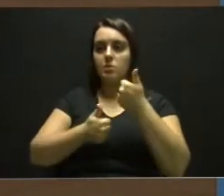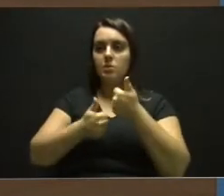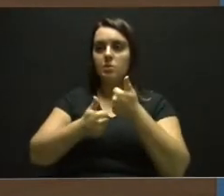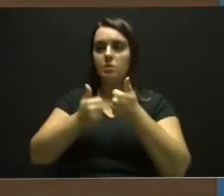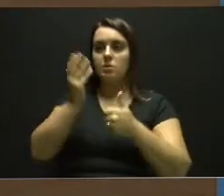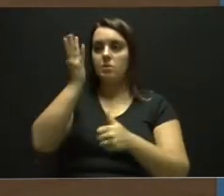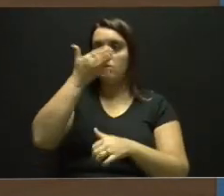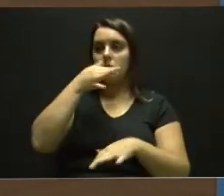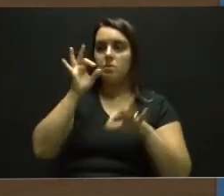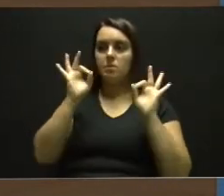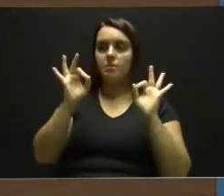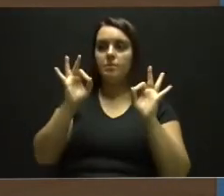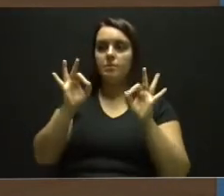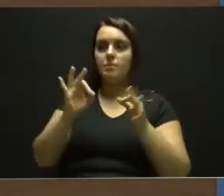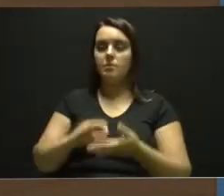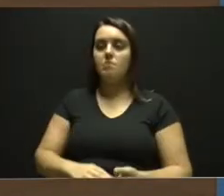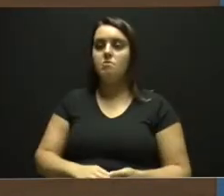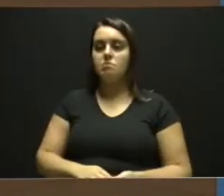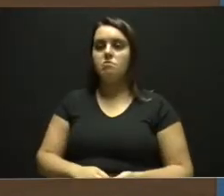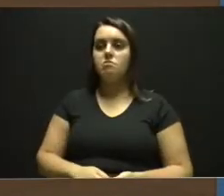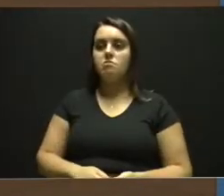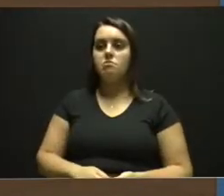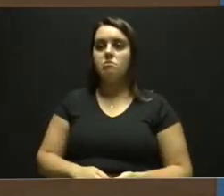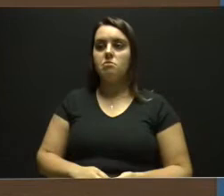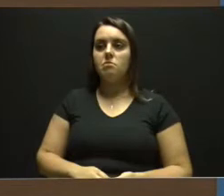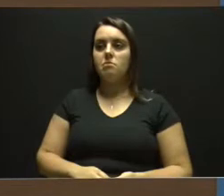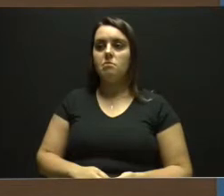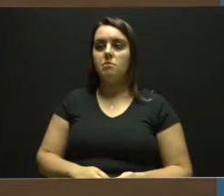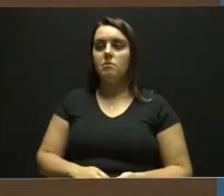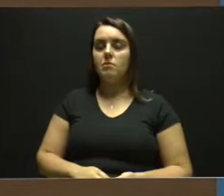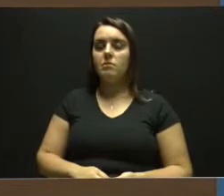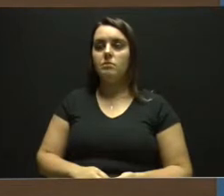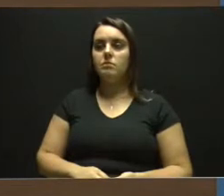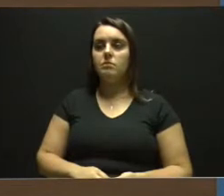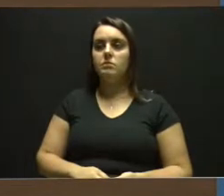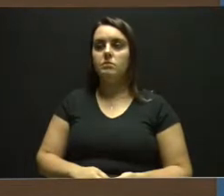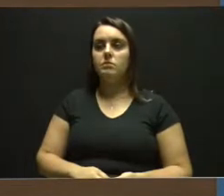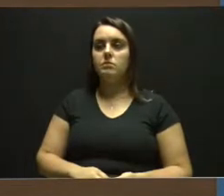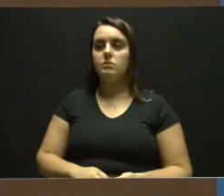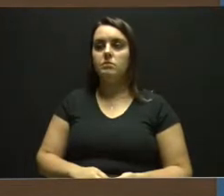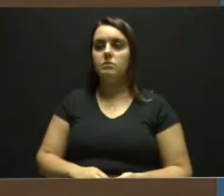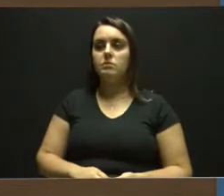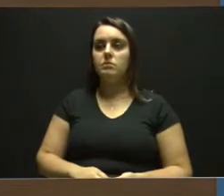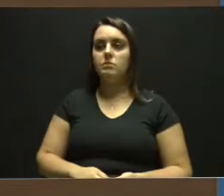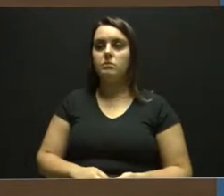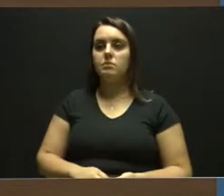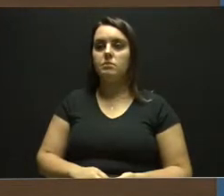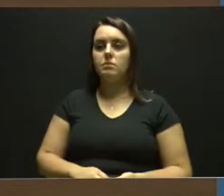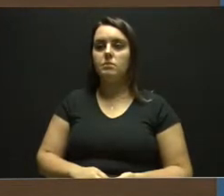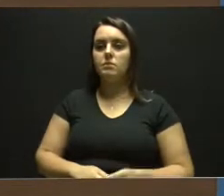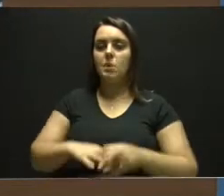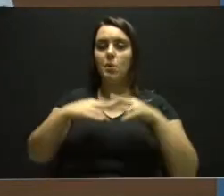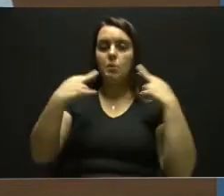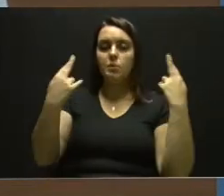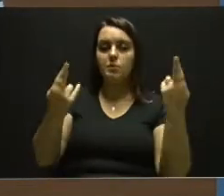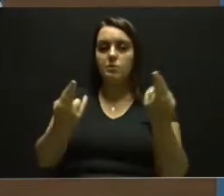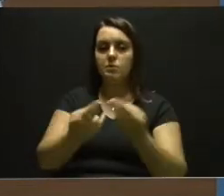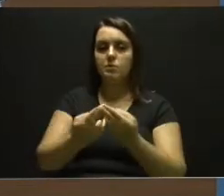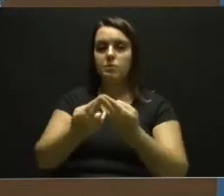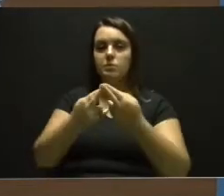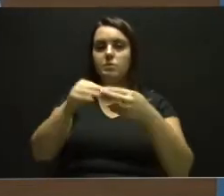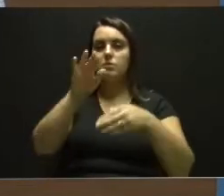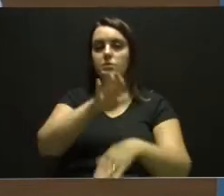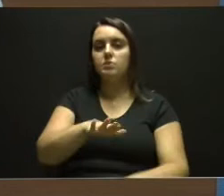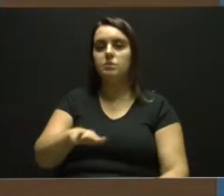linda pra vocês é pegar o garoto rm eles você pega uma bola